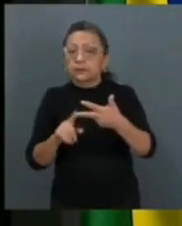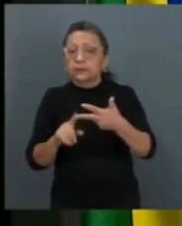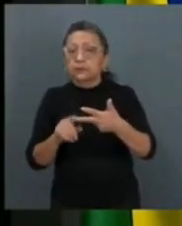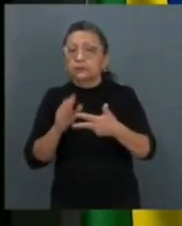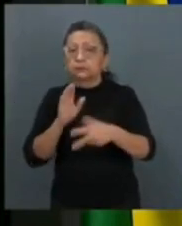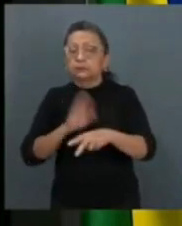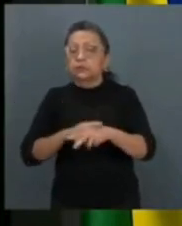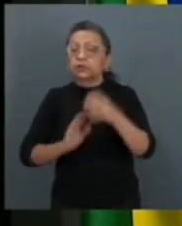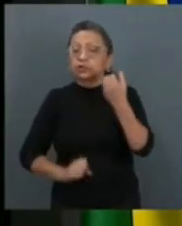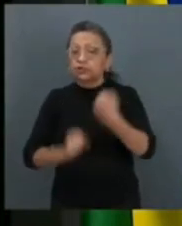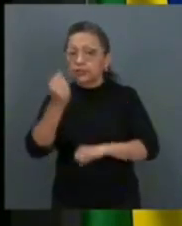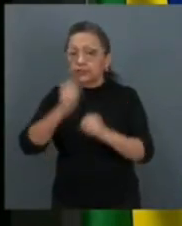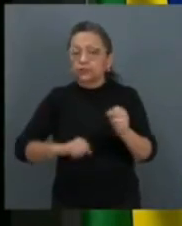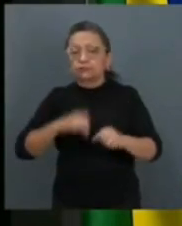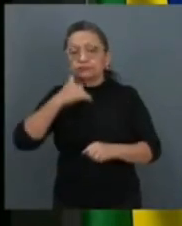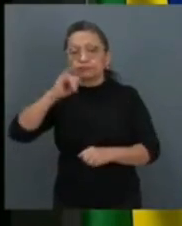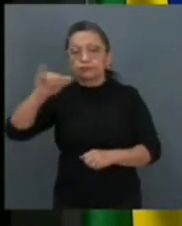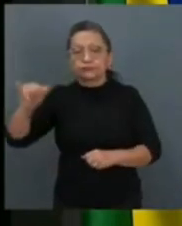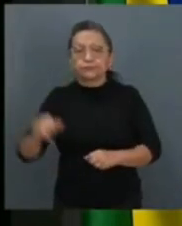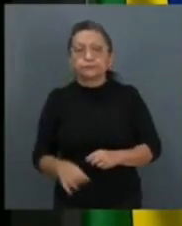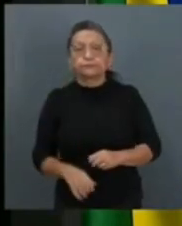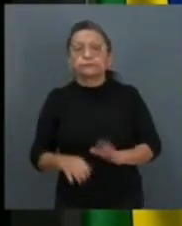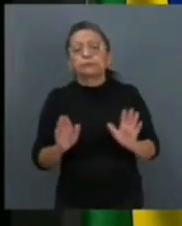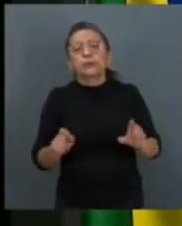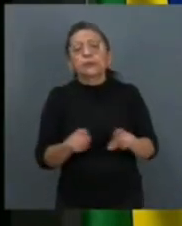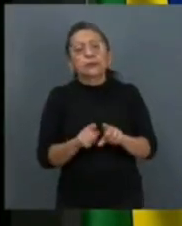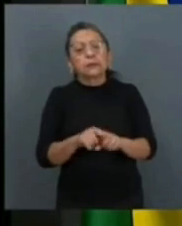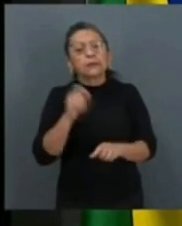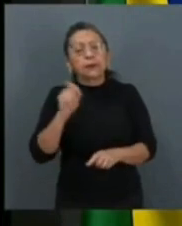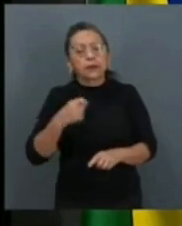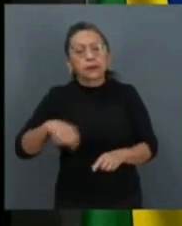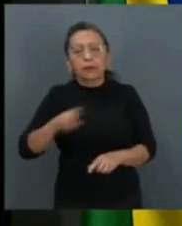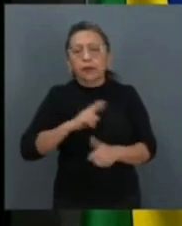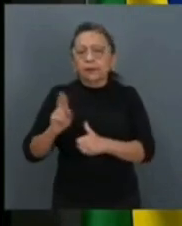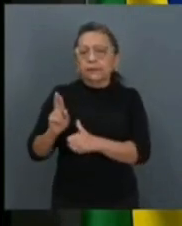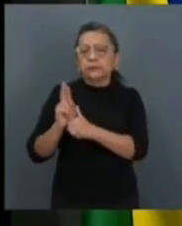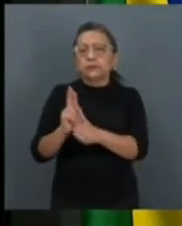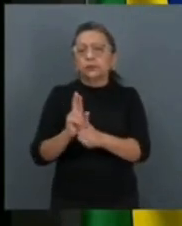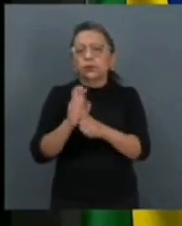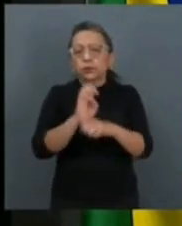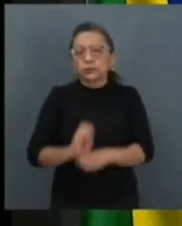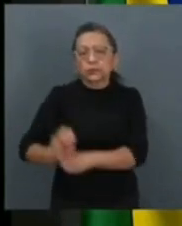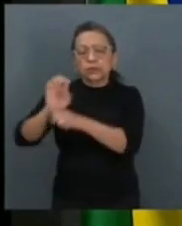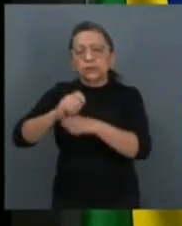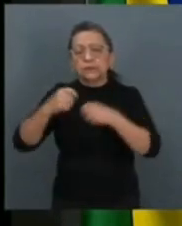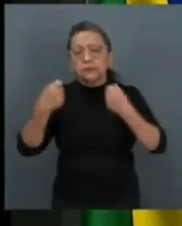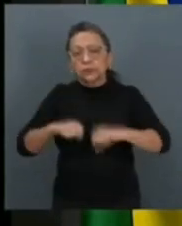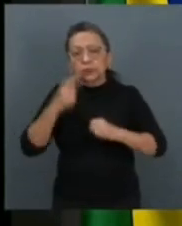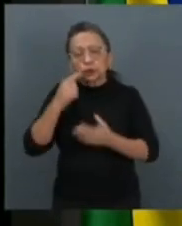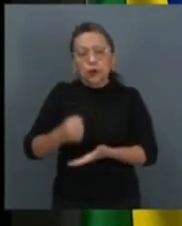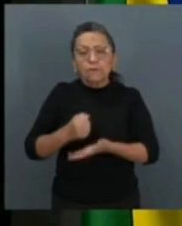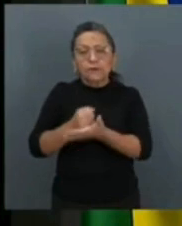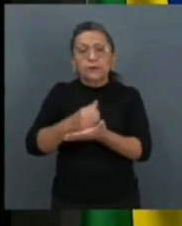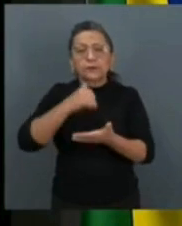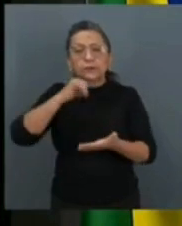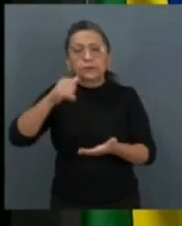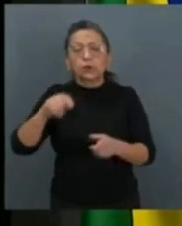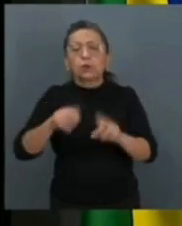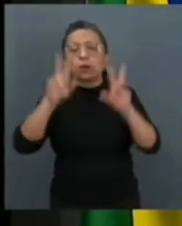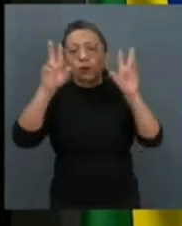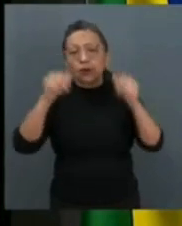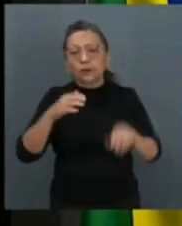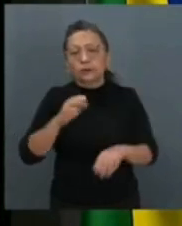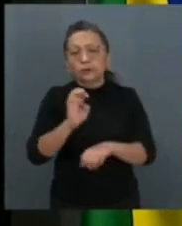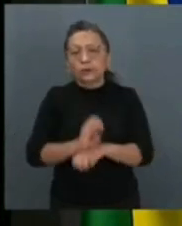geração de energia. Ainda mais para quem representa um Estado que carece de oferta de energia elétrica, como é o caso